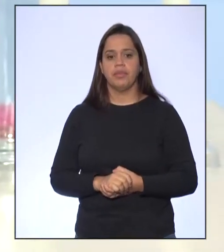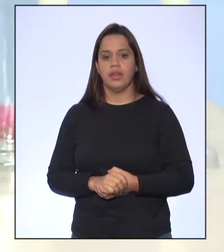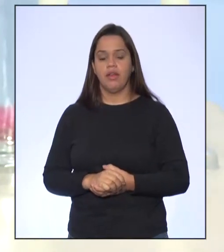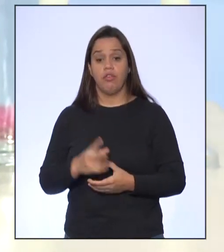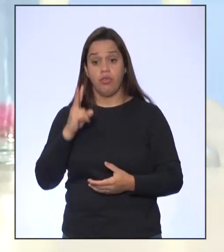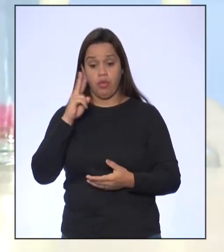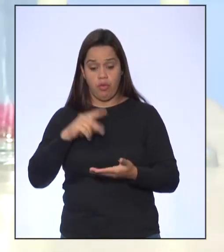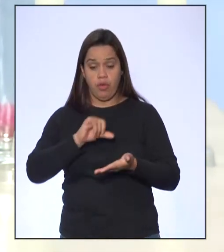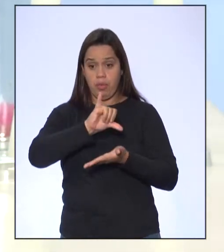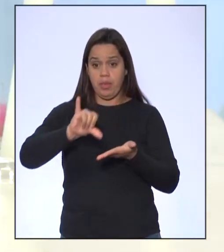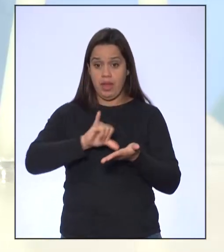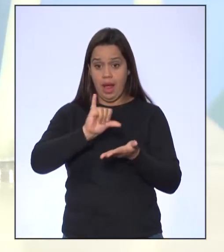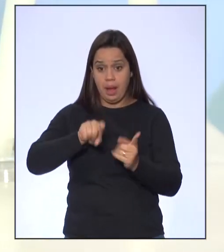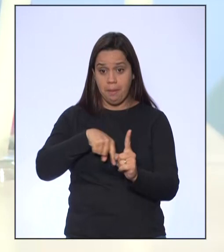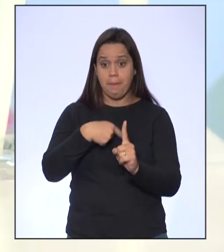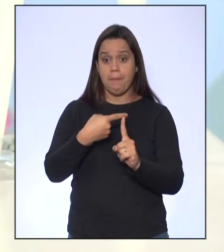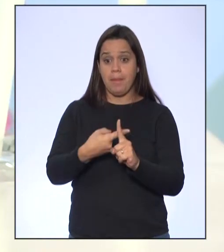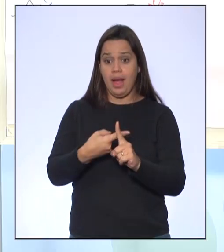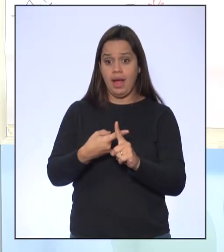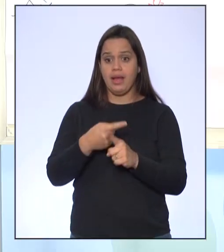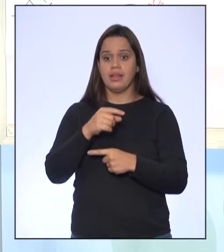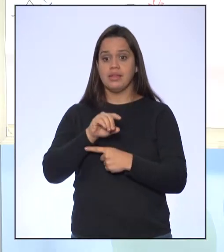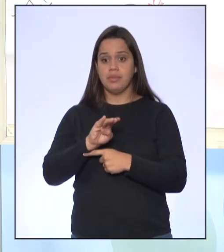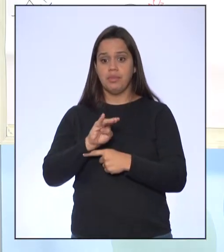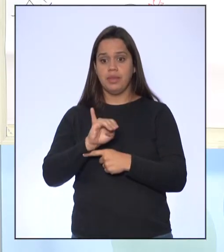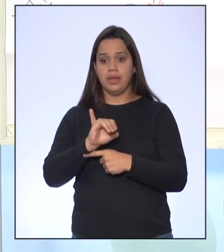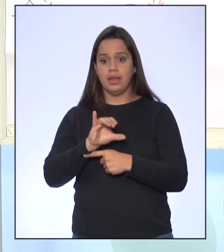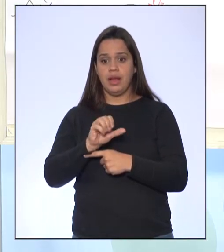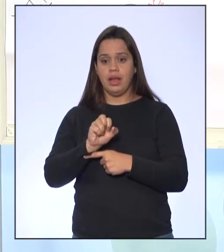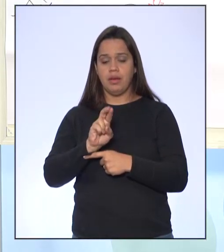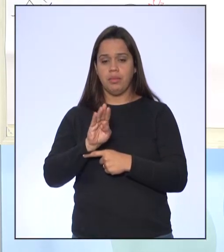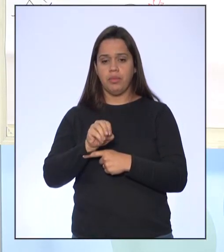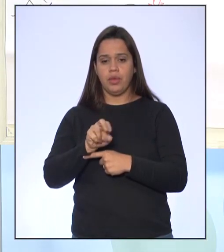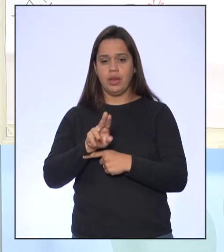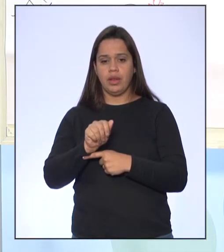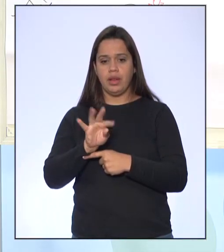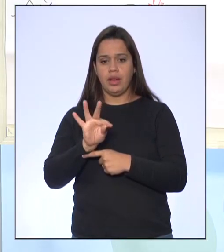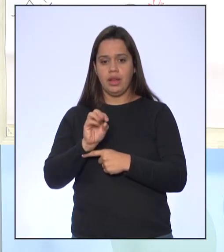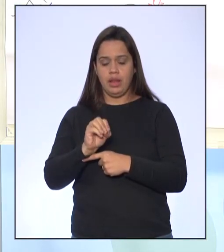substância. Isso, vinagre e bicarbonato de sódio.